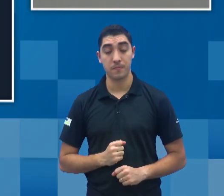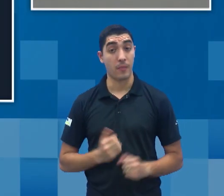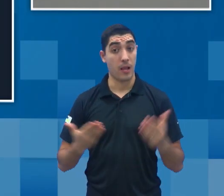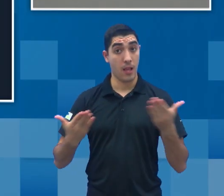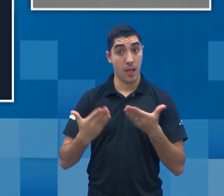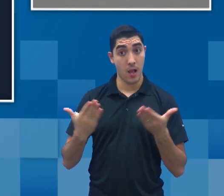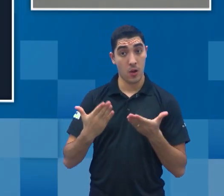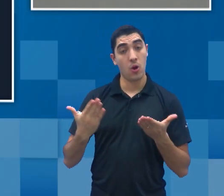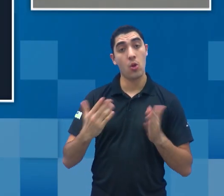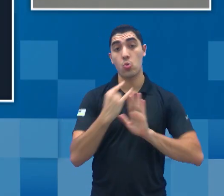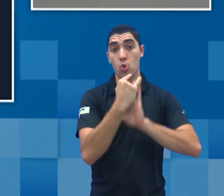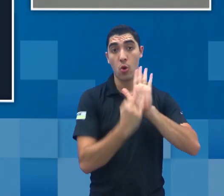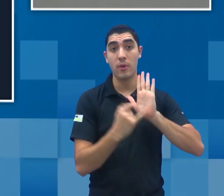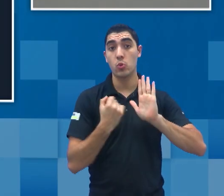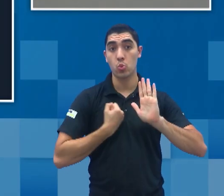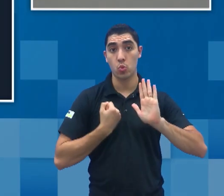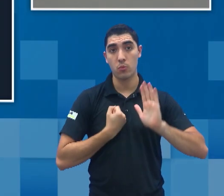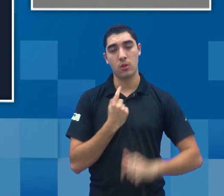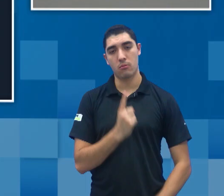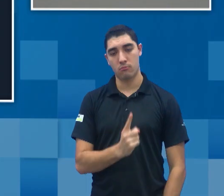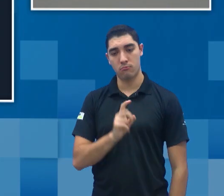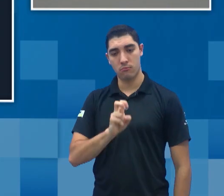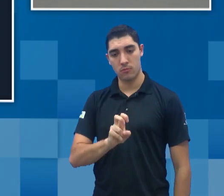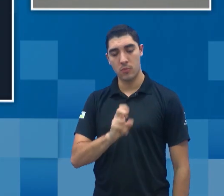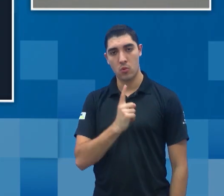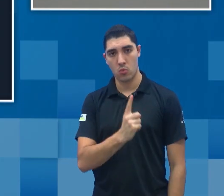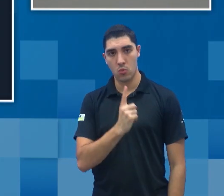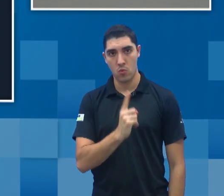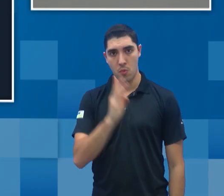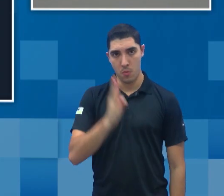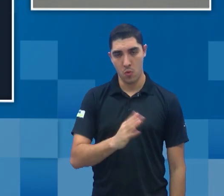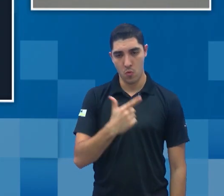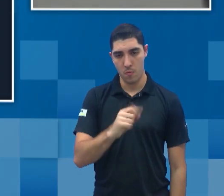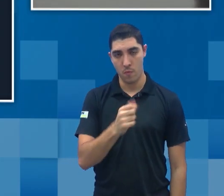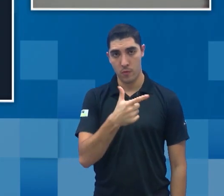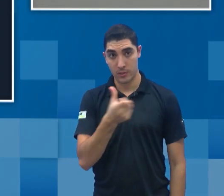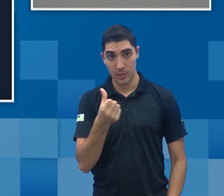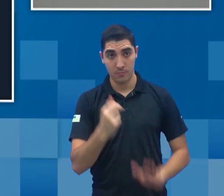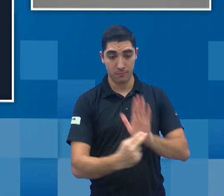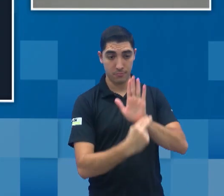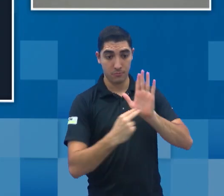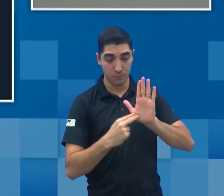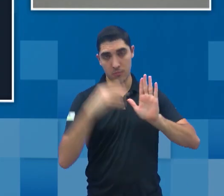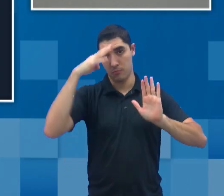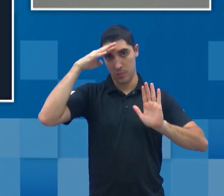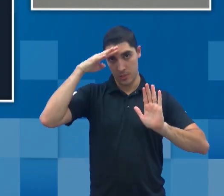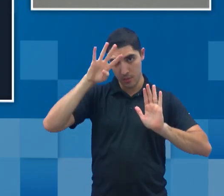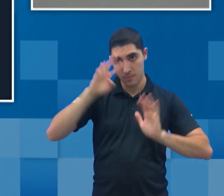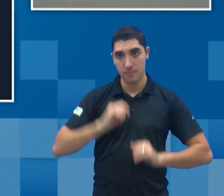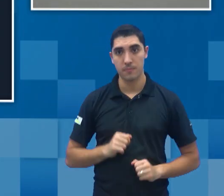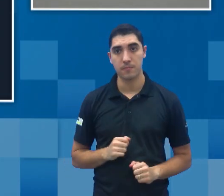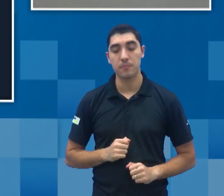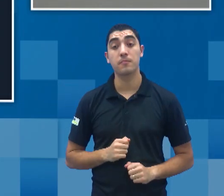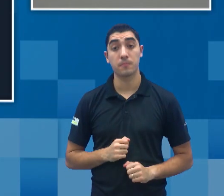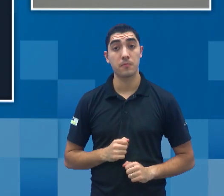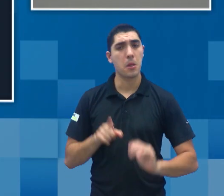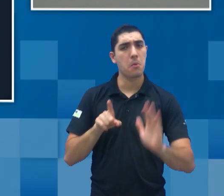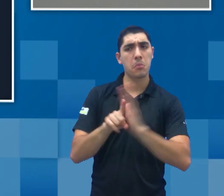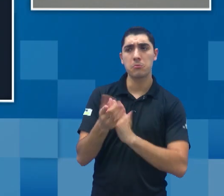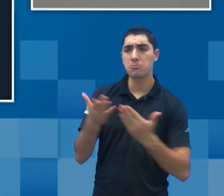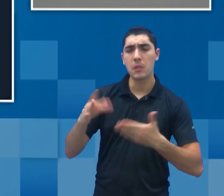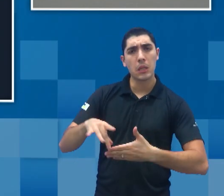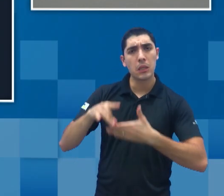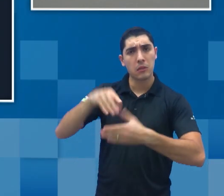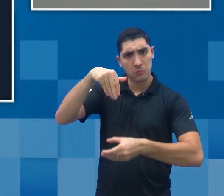votação, requerimento de número 1511/2026, de autoria do vereador Sena. Consulta a liderança e desejo de caminhar